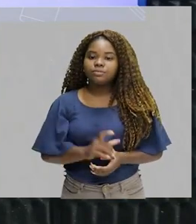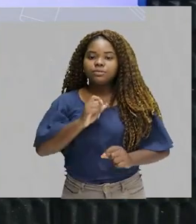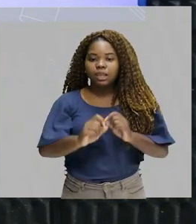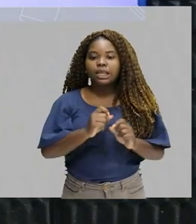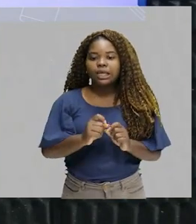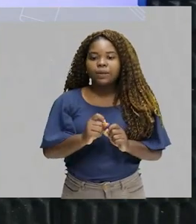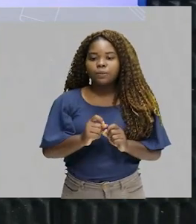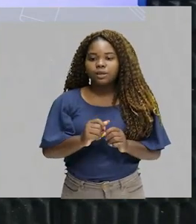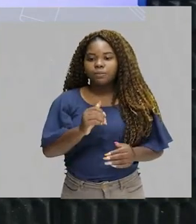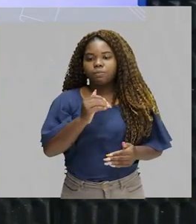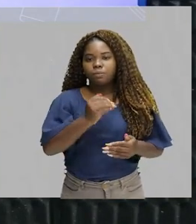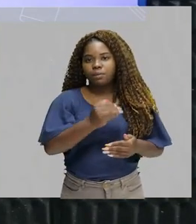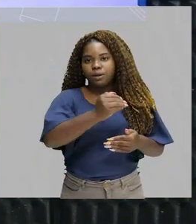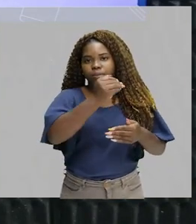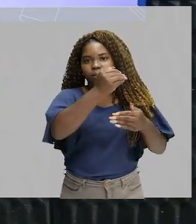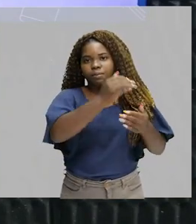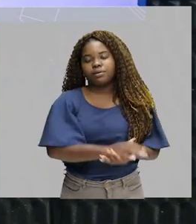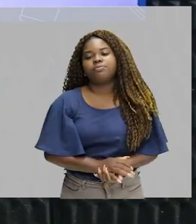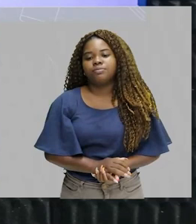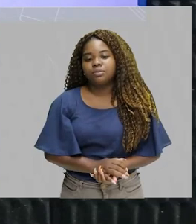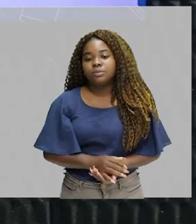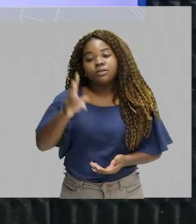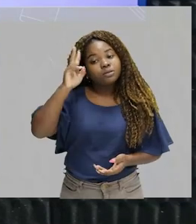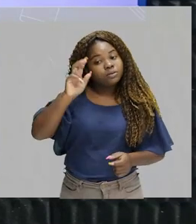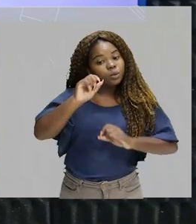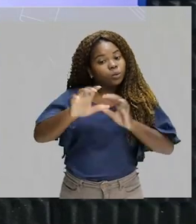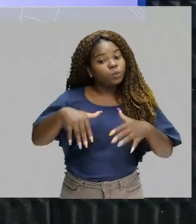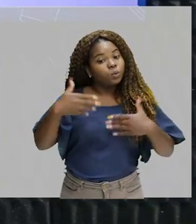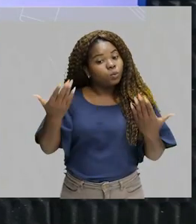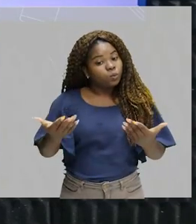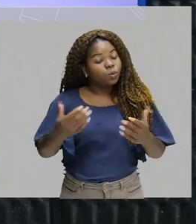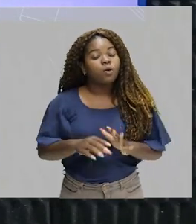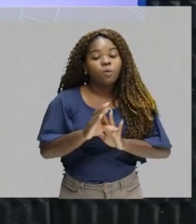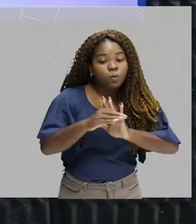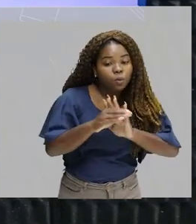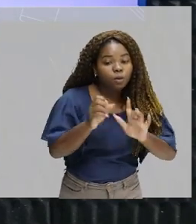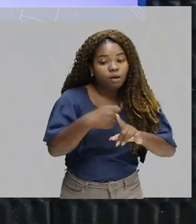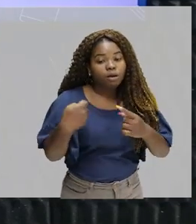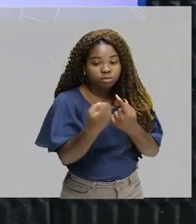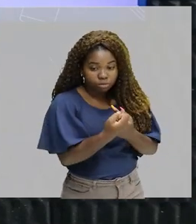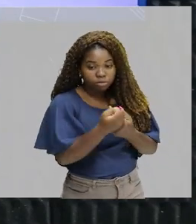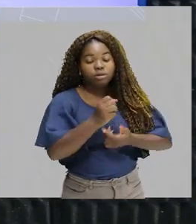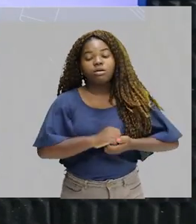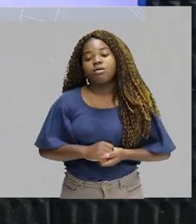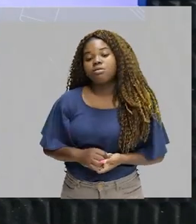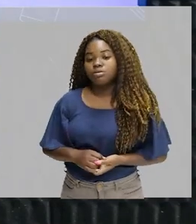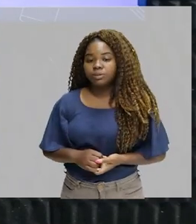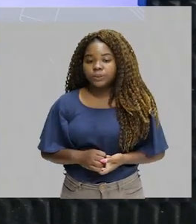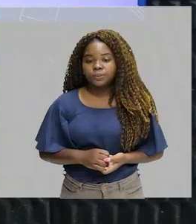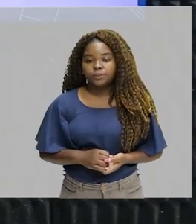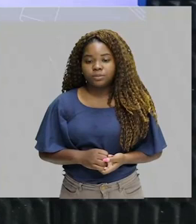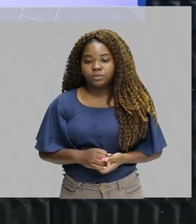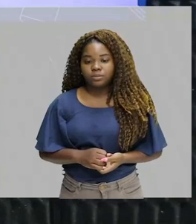camadas Então vamos relembrar o que significa isso aí Qual o conceito sociológico de estratificação social